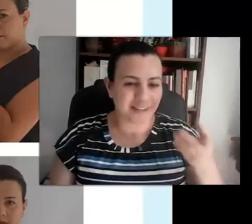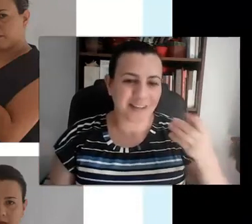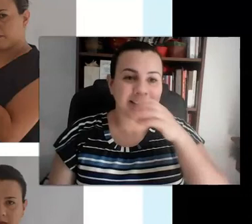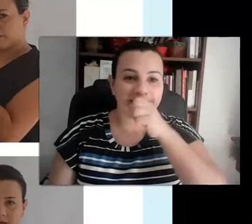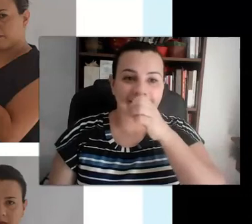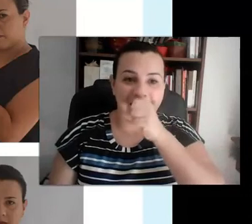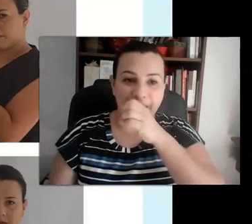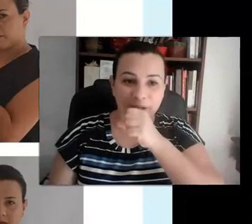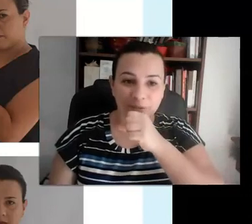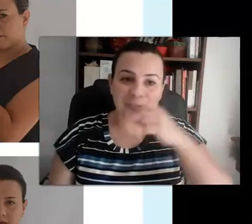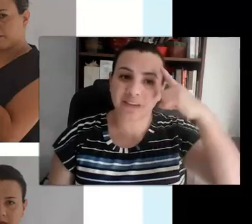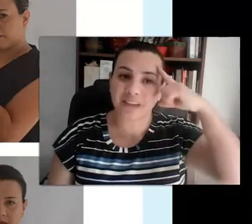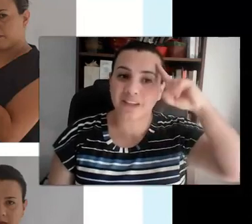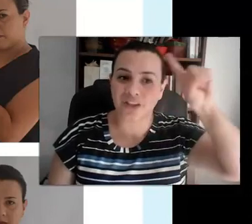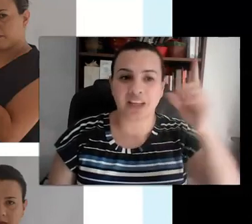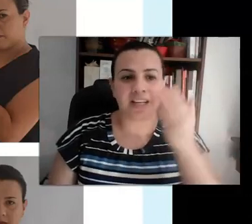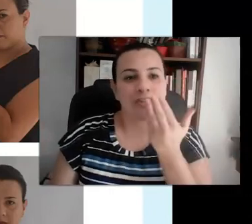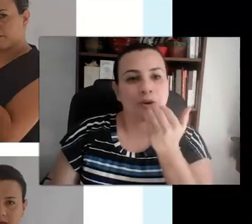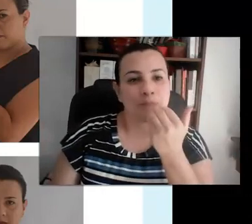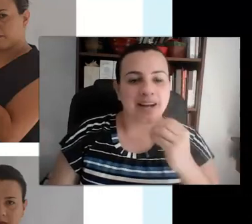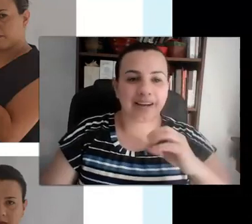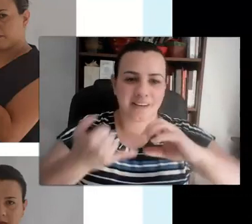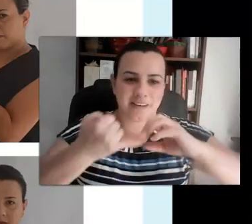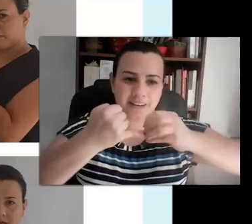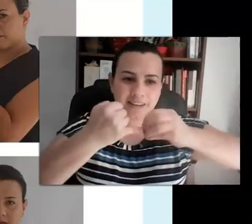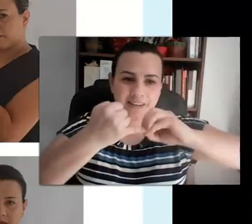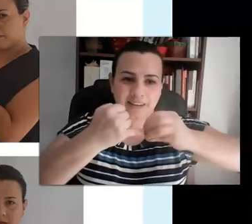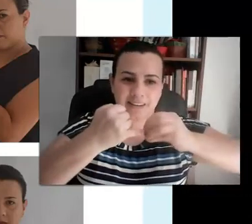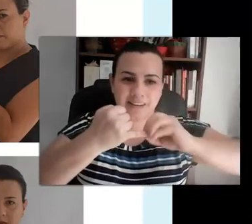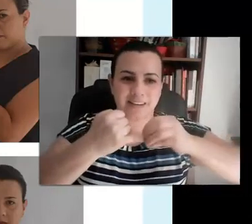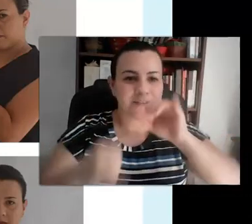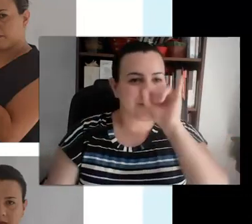Hoje, sábado, dia de comer